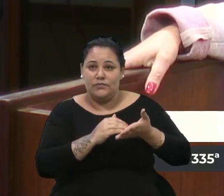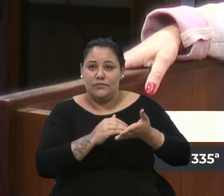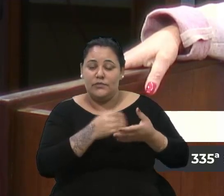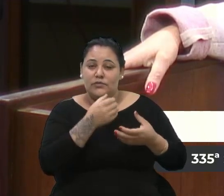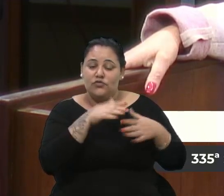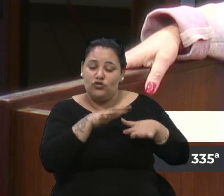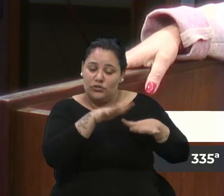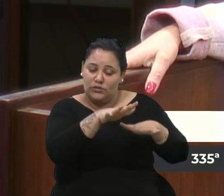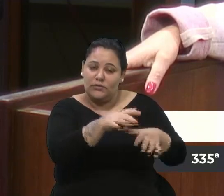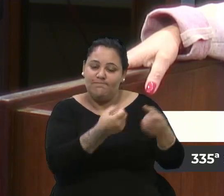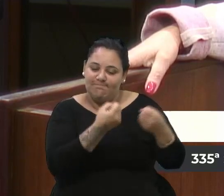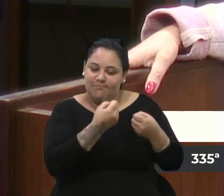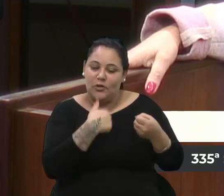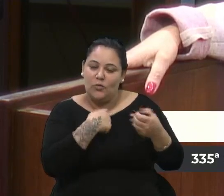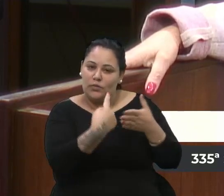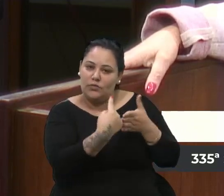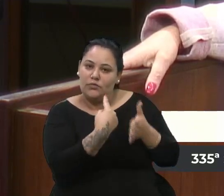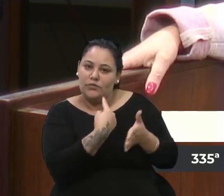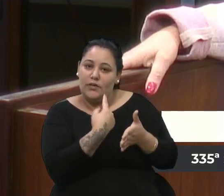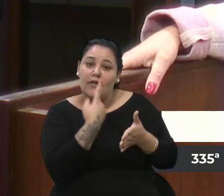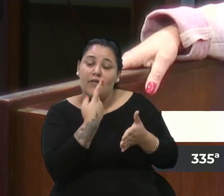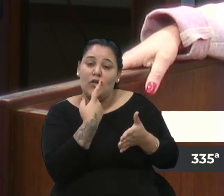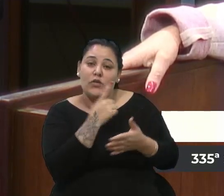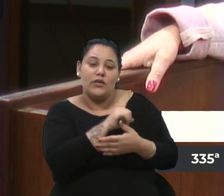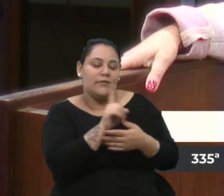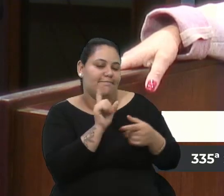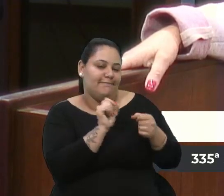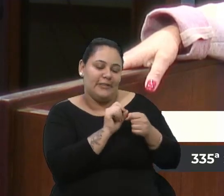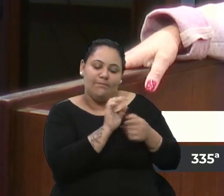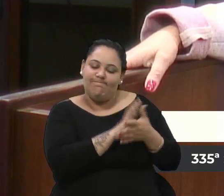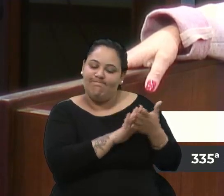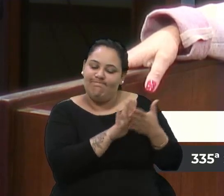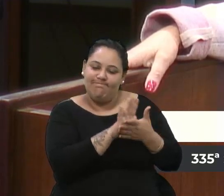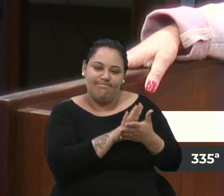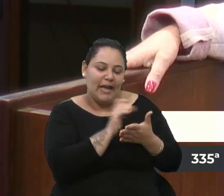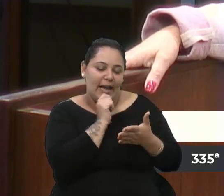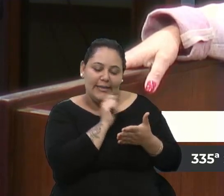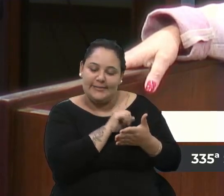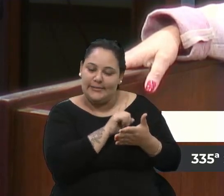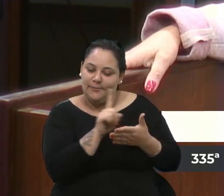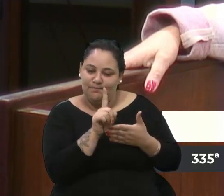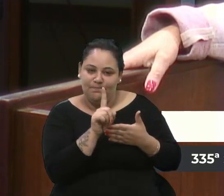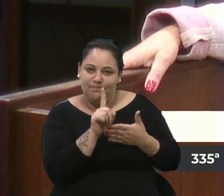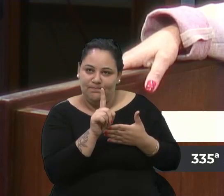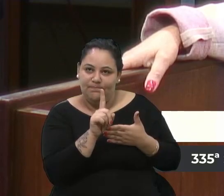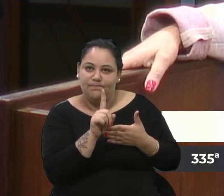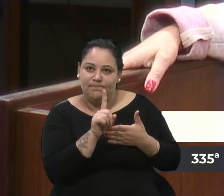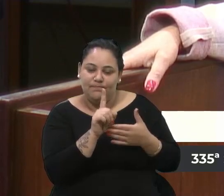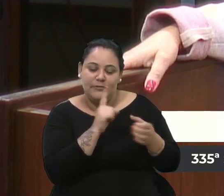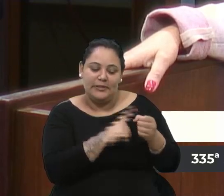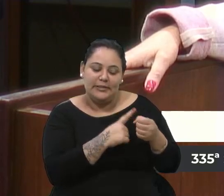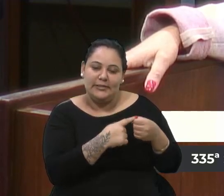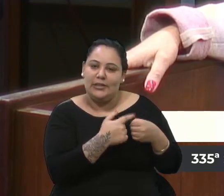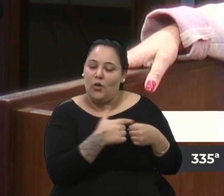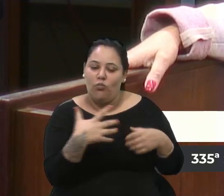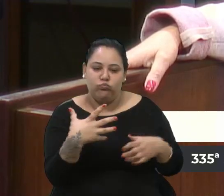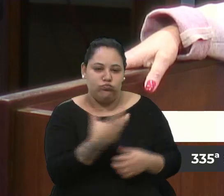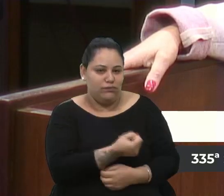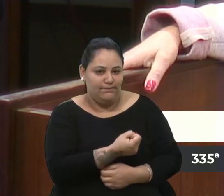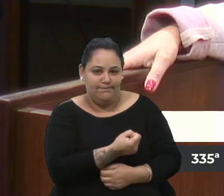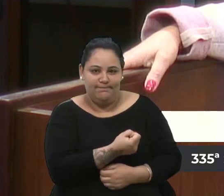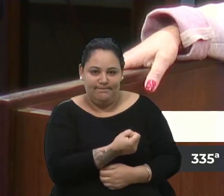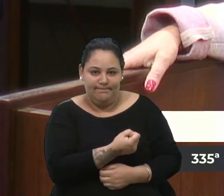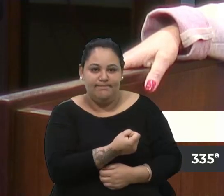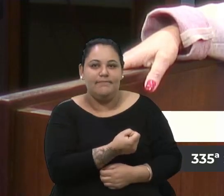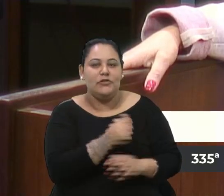a ele, ele me disse que não havia sido feito nenhuma dessas, desde então, na cidade inteira. E isso ele